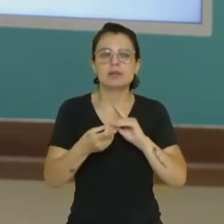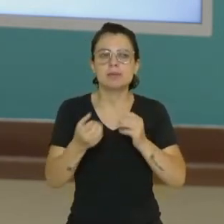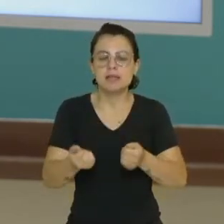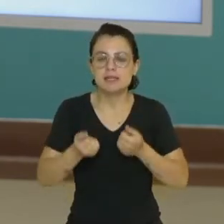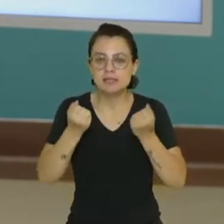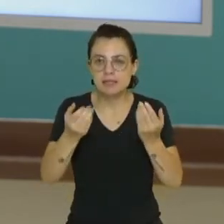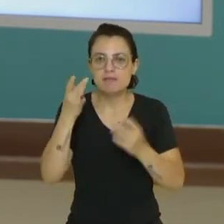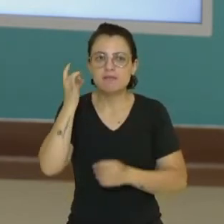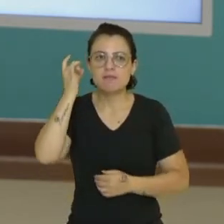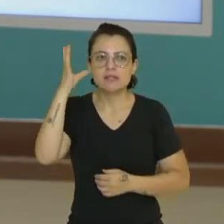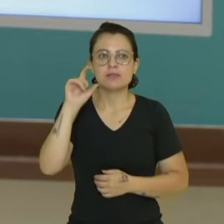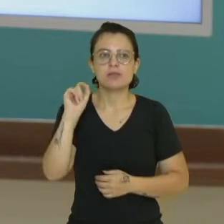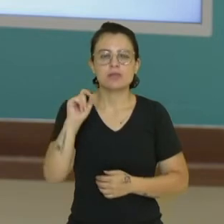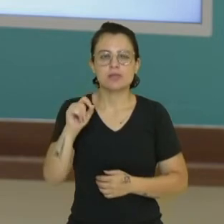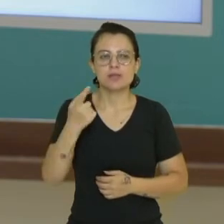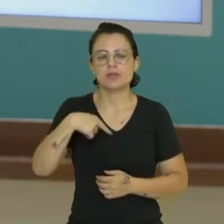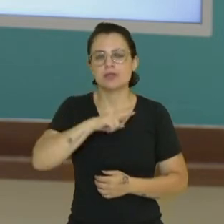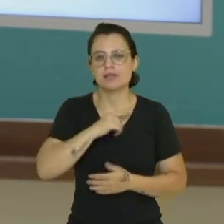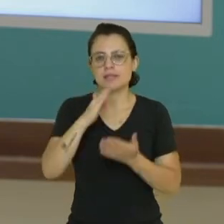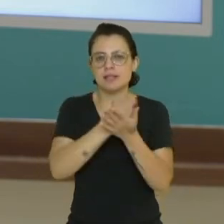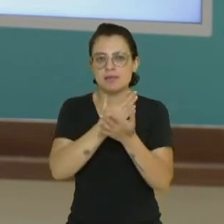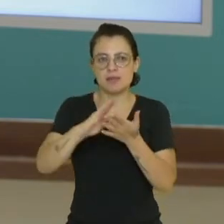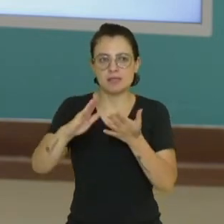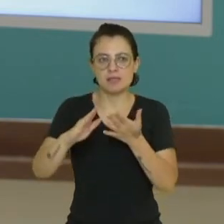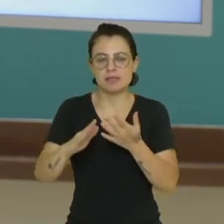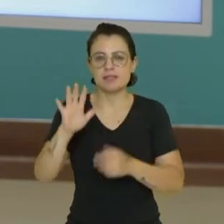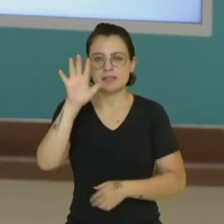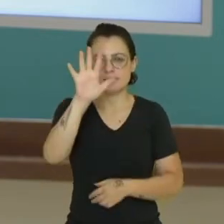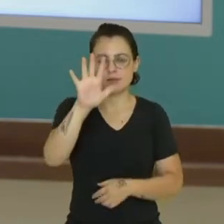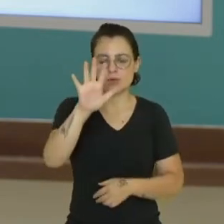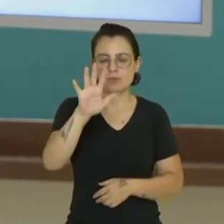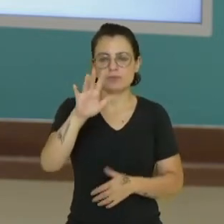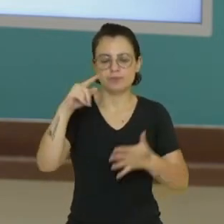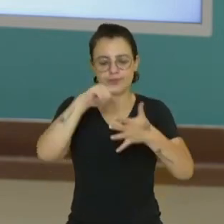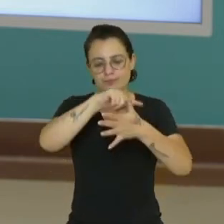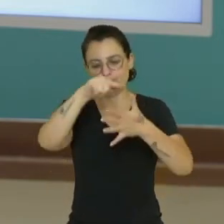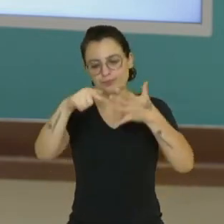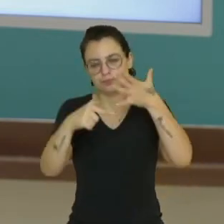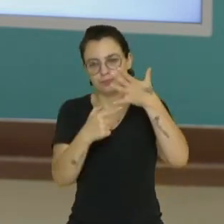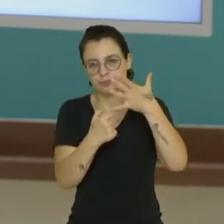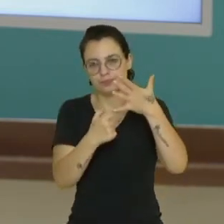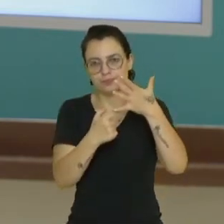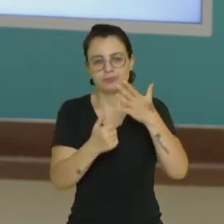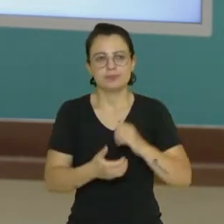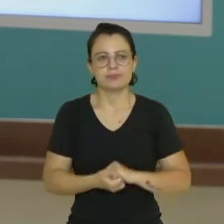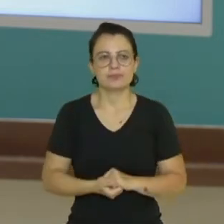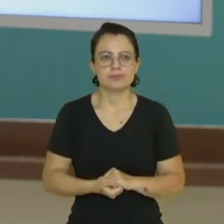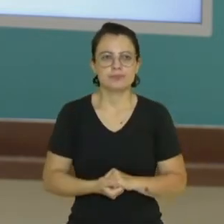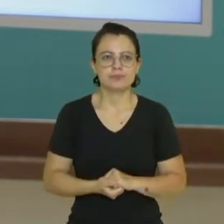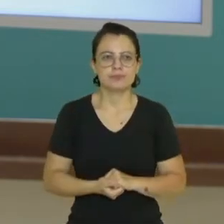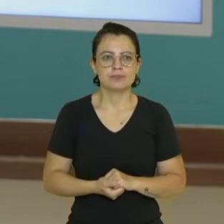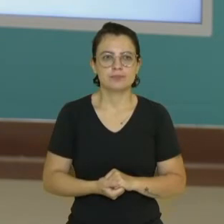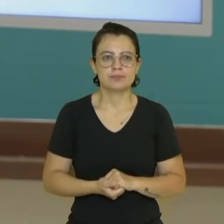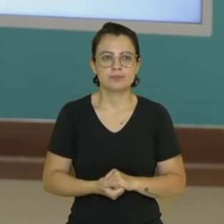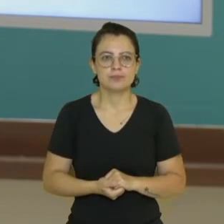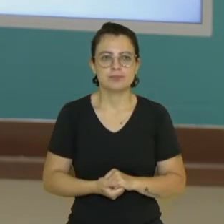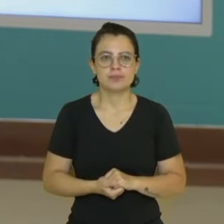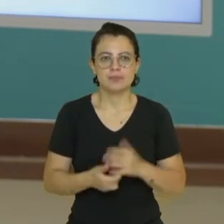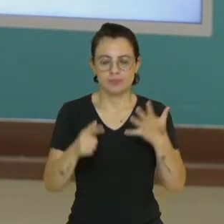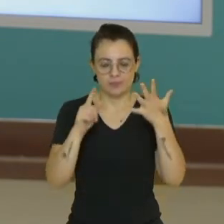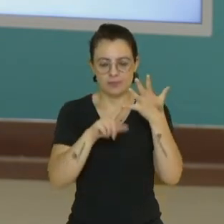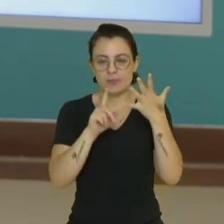os seus estudos, nós separamos a atmosfera em 5 camadas, em 5 partes. A primeira